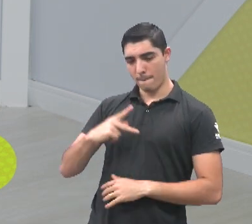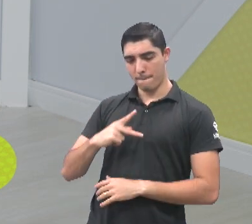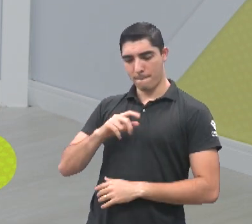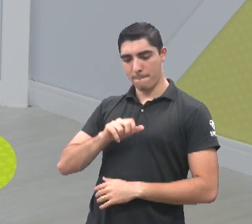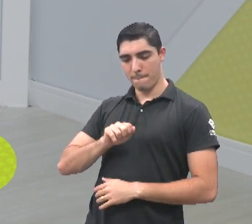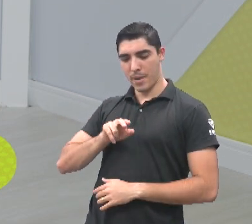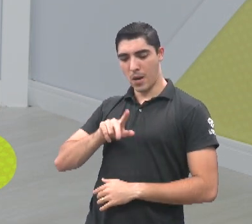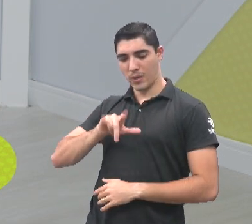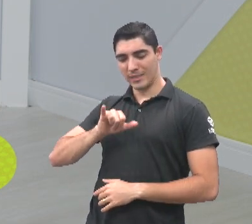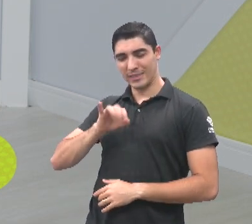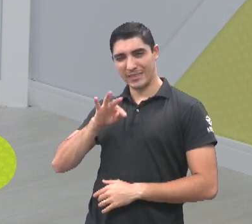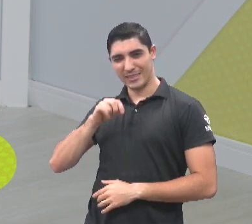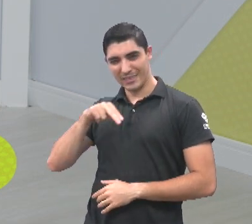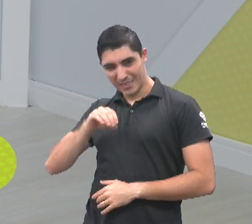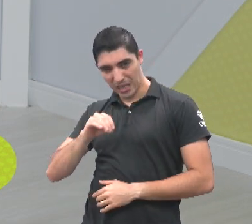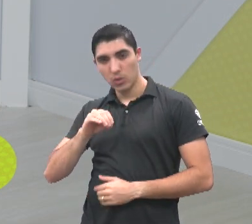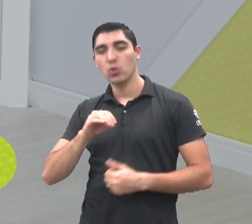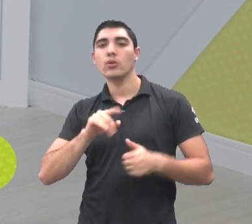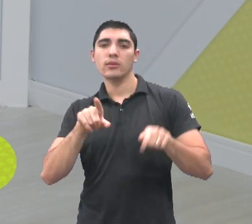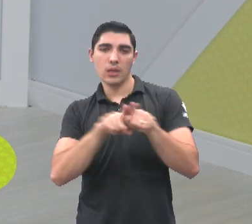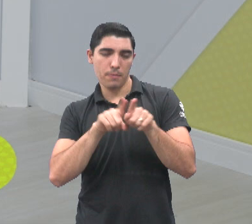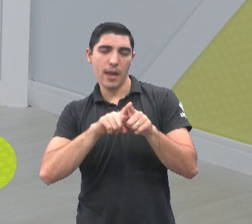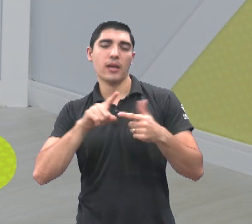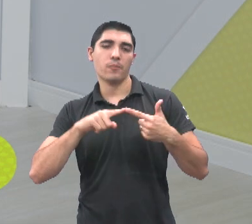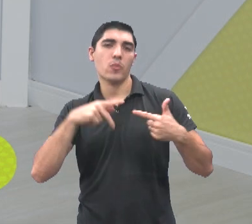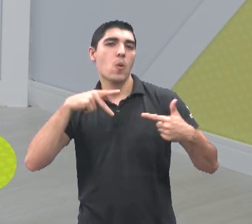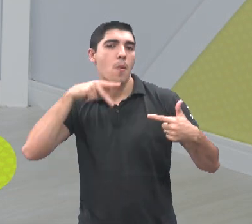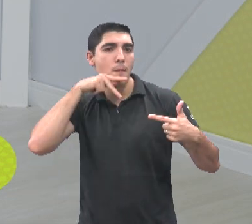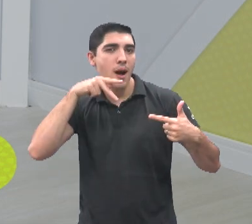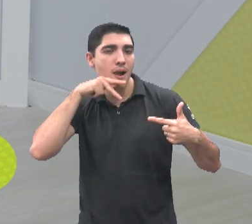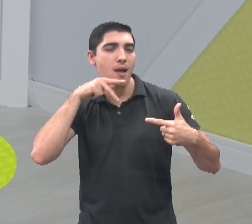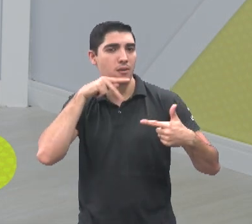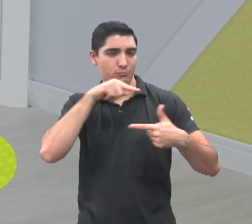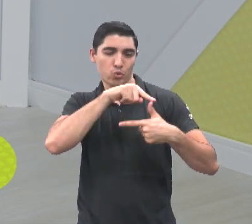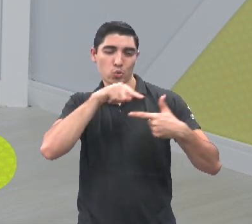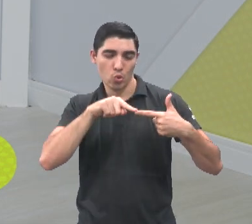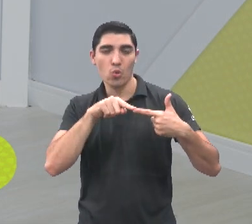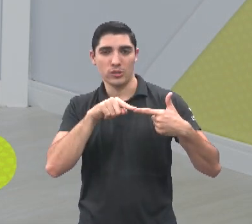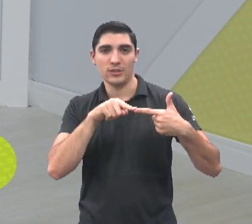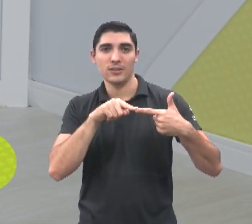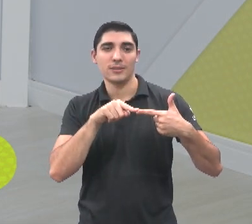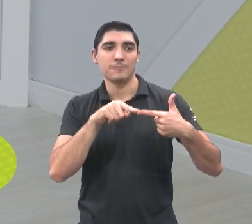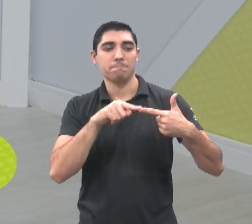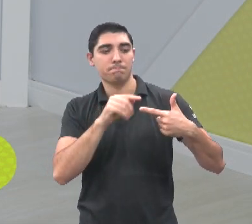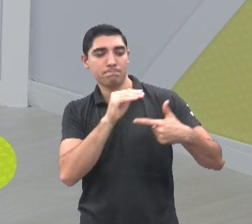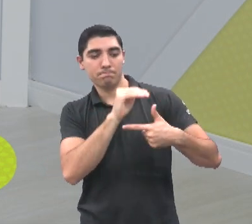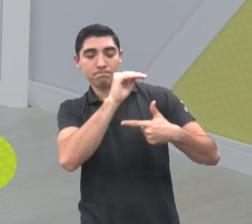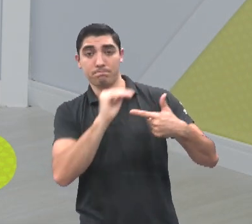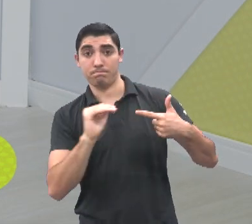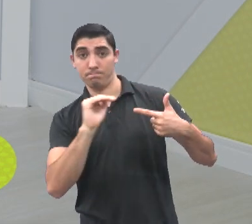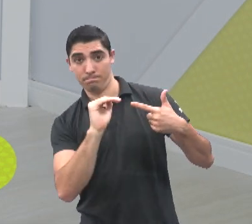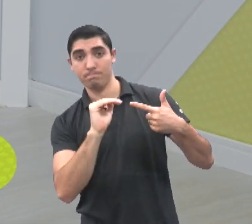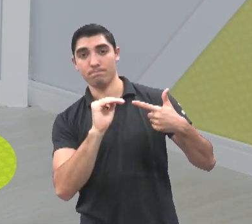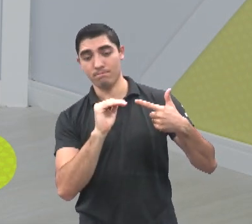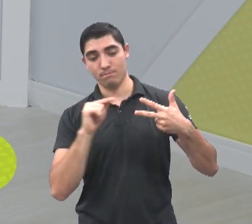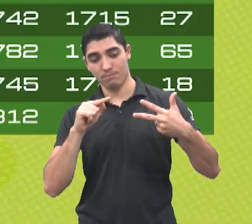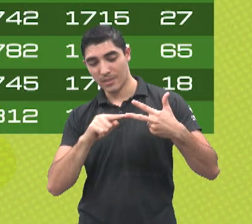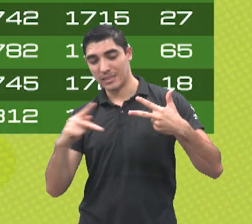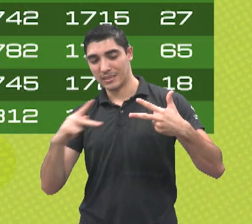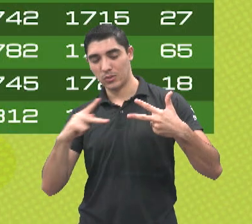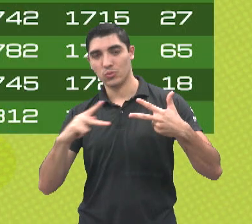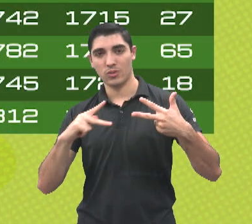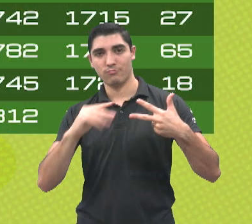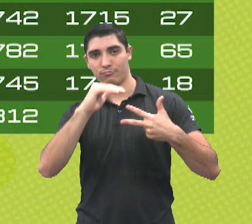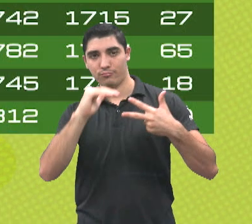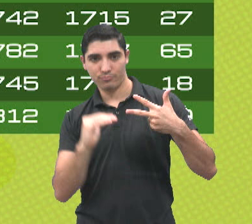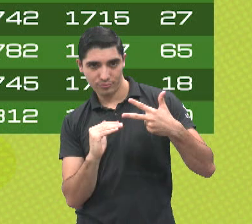Unifacisa ficam na frente do São José, mesmo estando iguais ali na porcentagem pelo confronto direto. São José perdeu para o